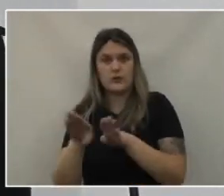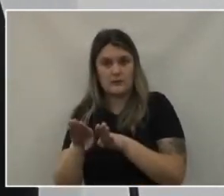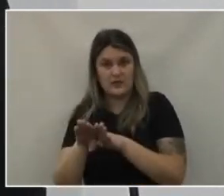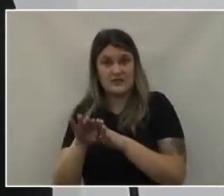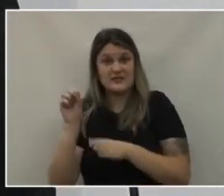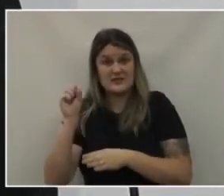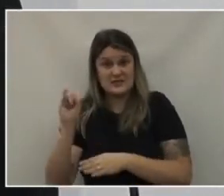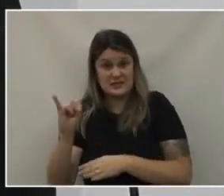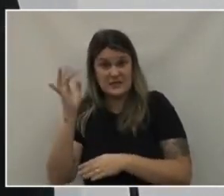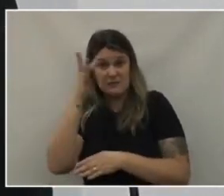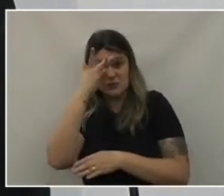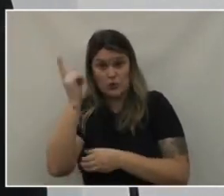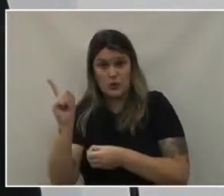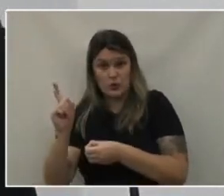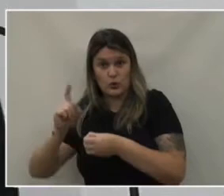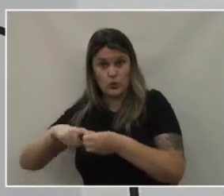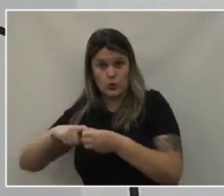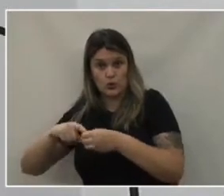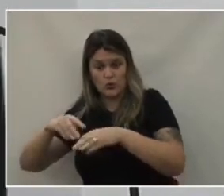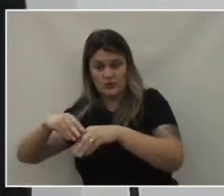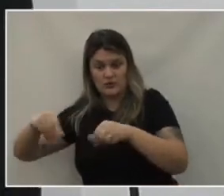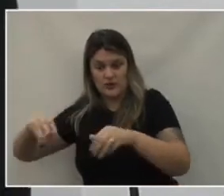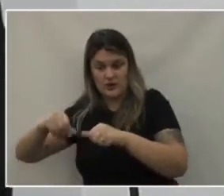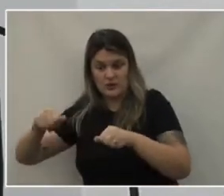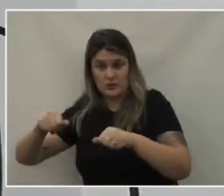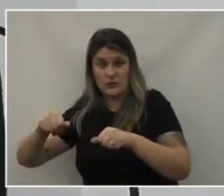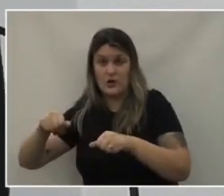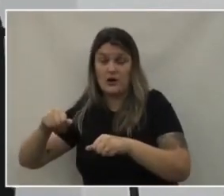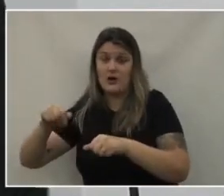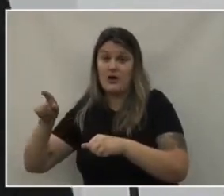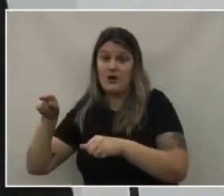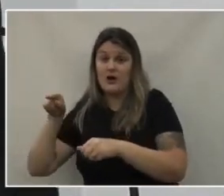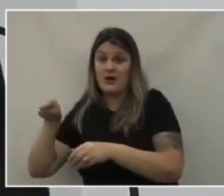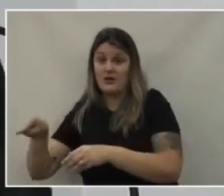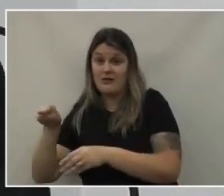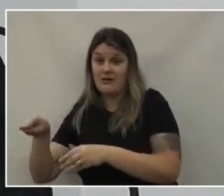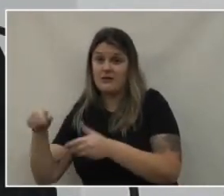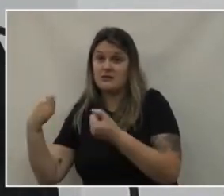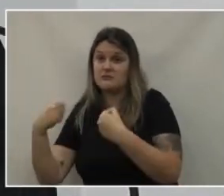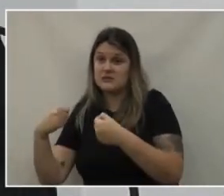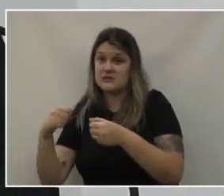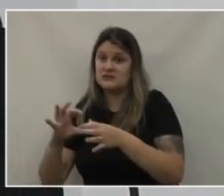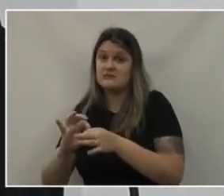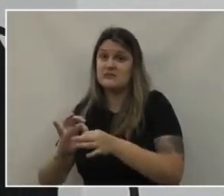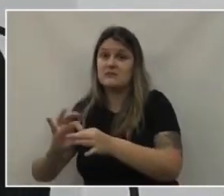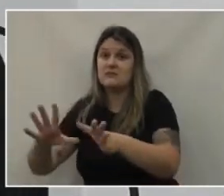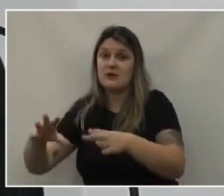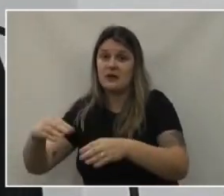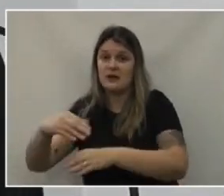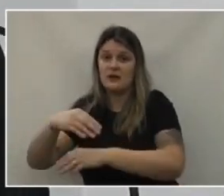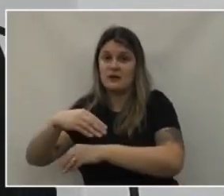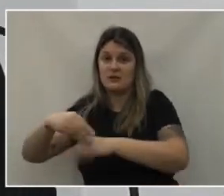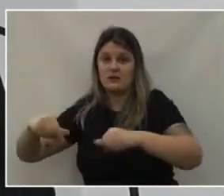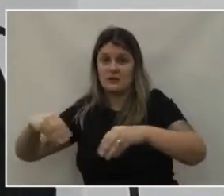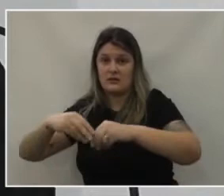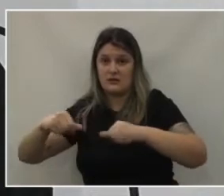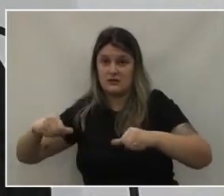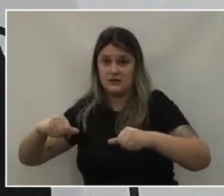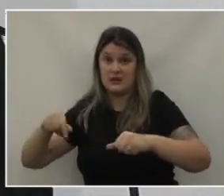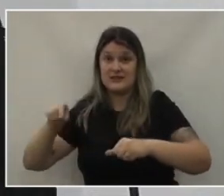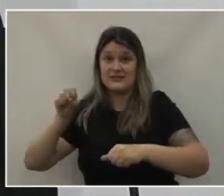dono desse terreno, da cabana, ele vai ser muito mais beneficiado se ele liberar esse terreno para a municipalidade através